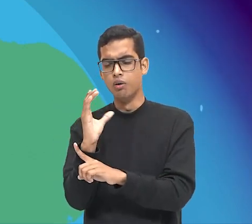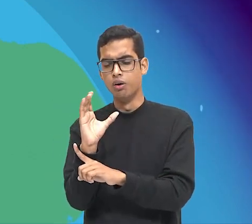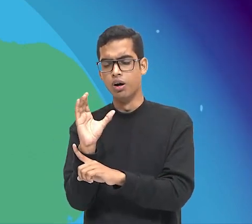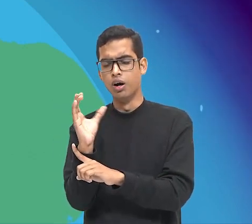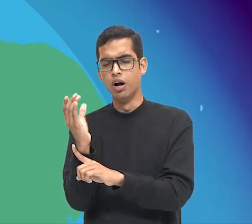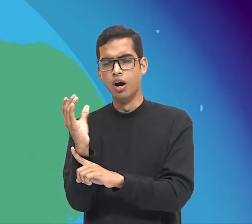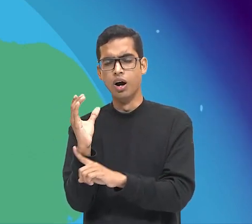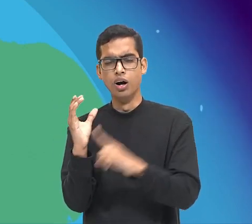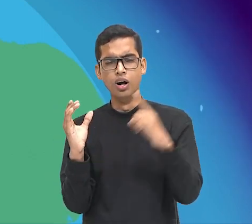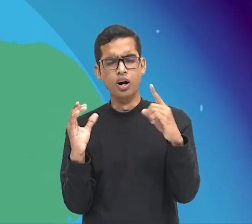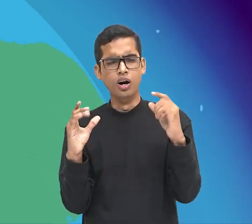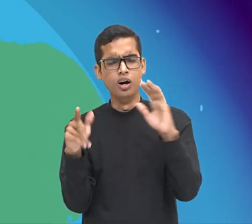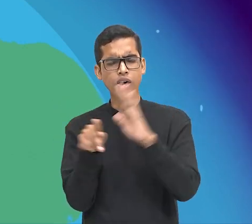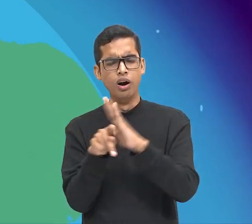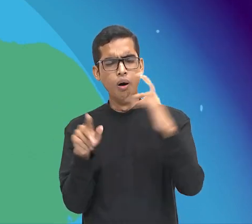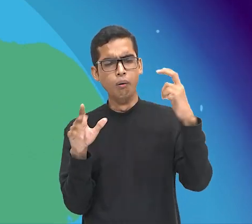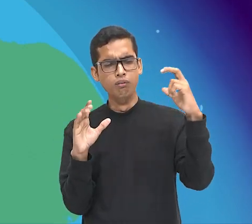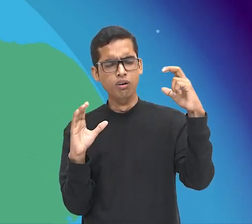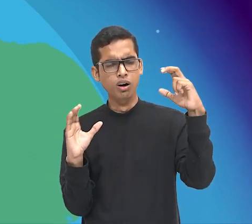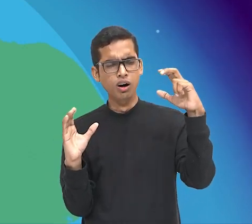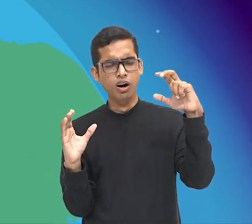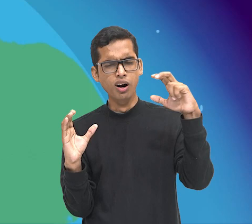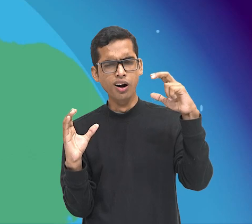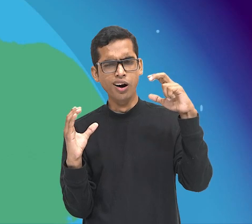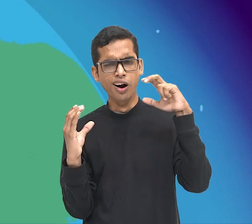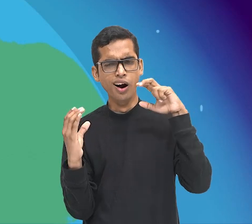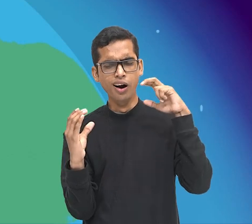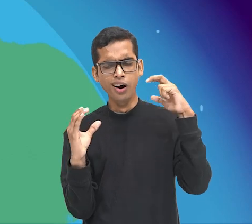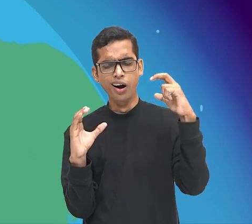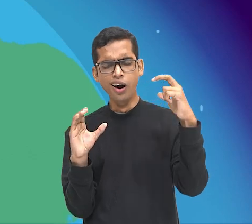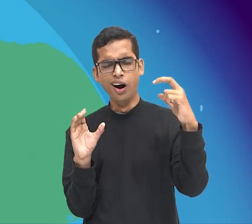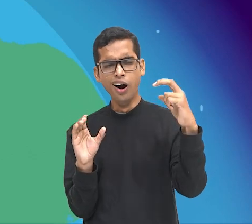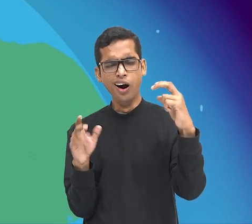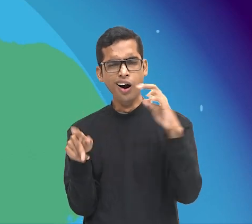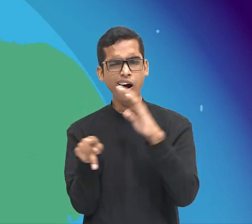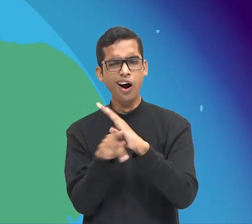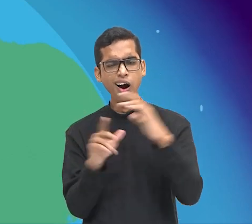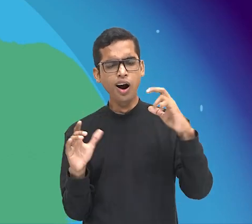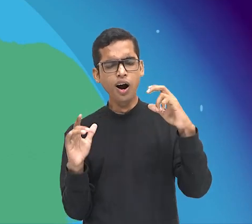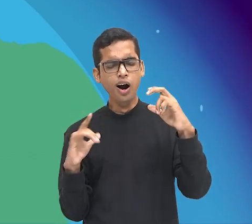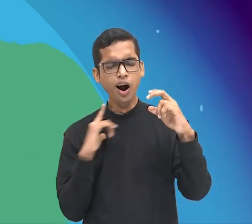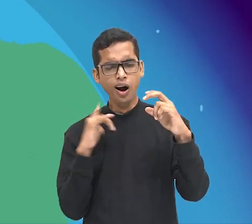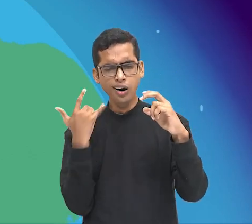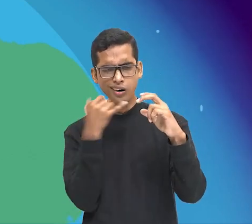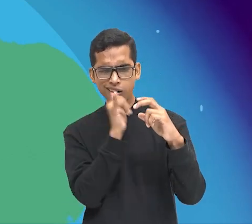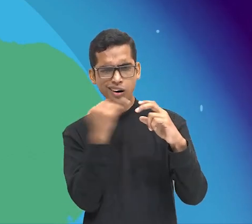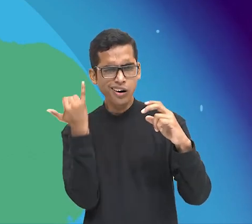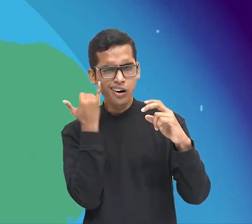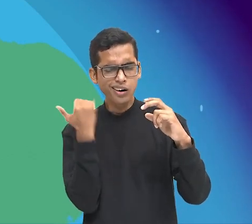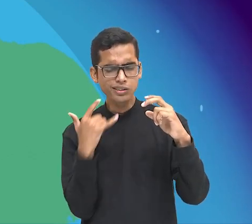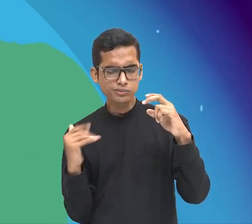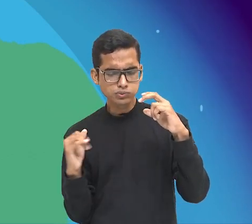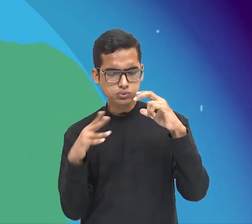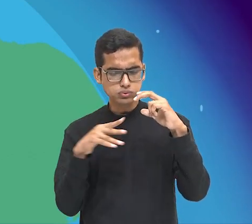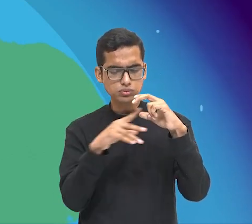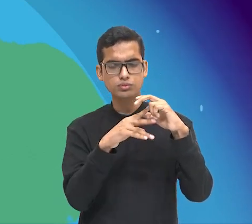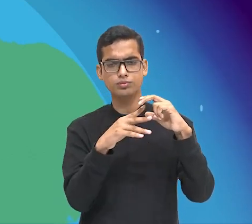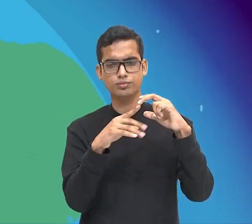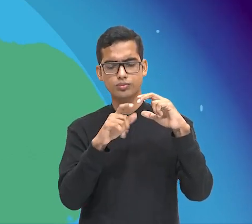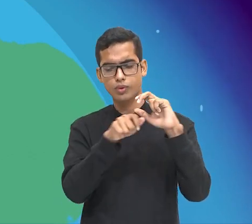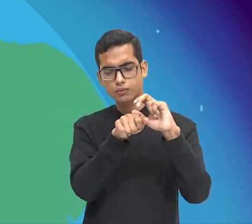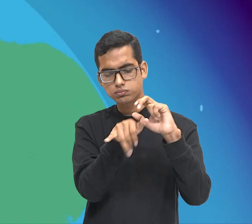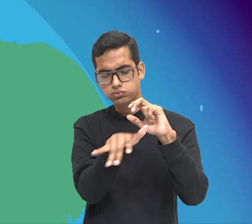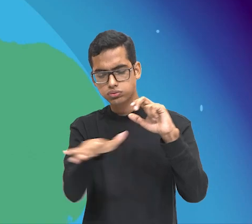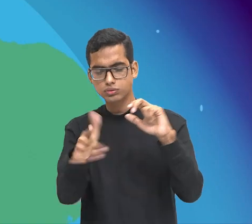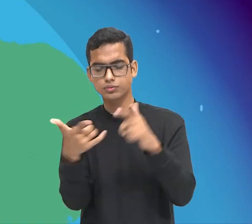receber esse sinal. Então observa aí a nossa seta, ó, o sinal está indo para o satélite, e do satélite ela vai sendo transmitida